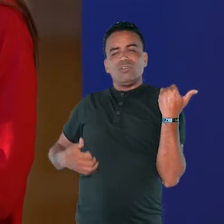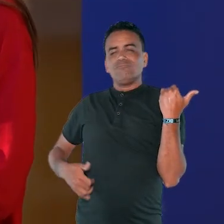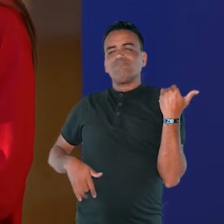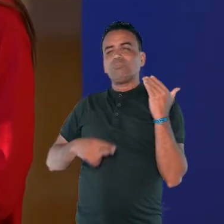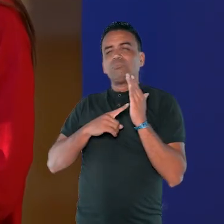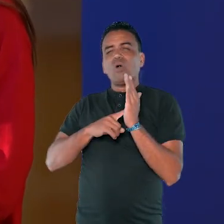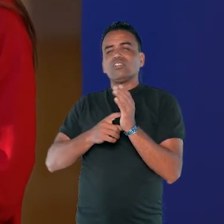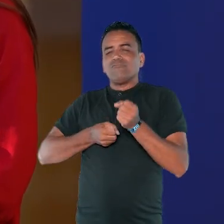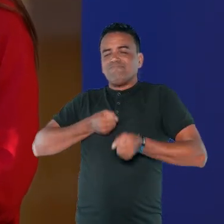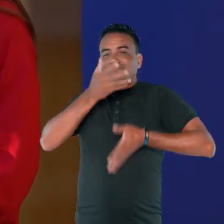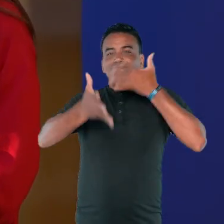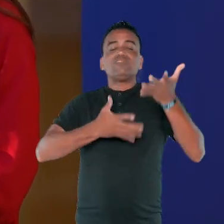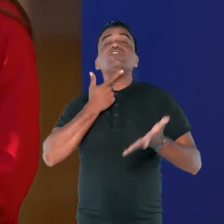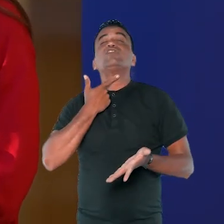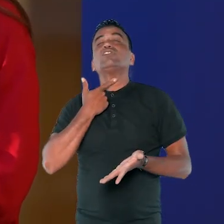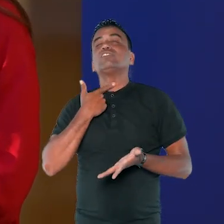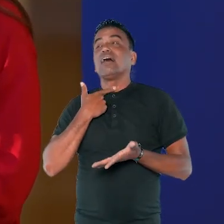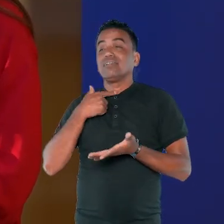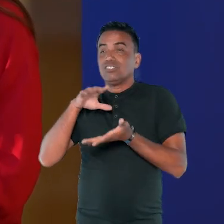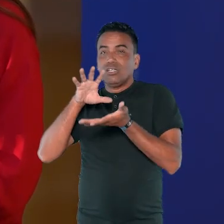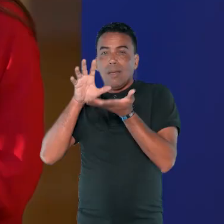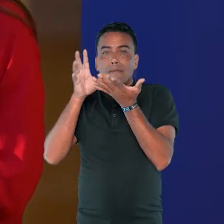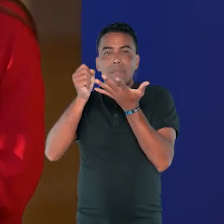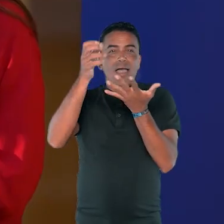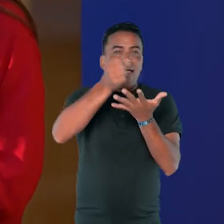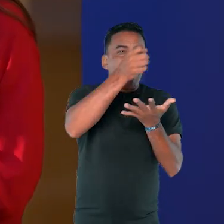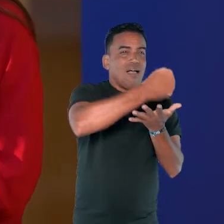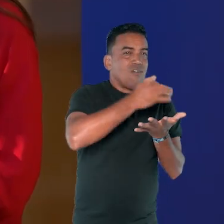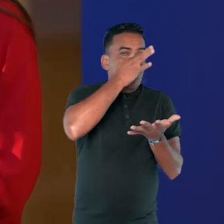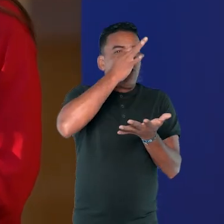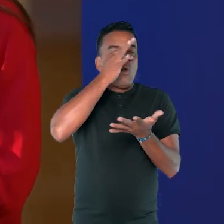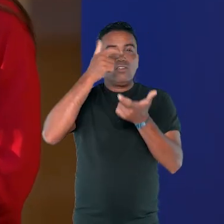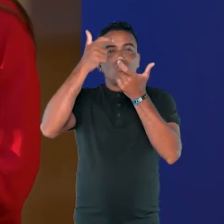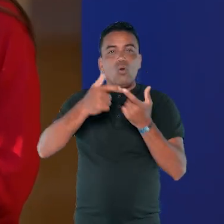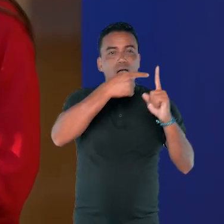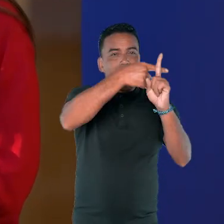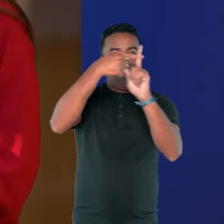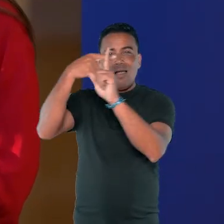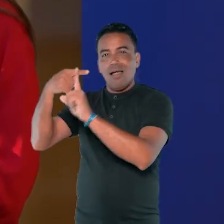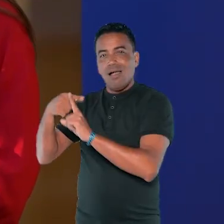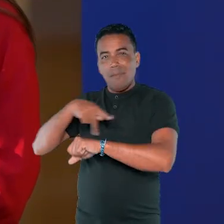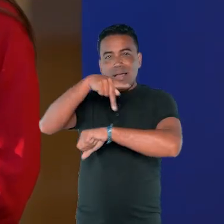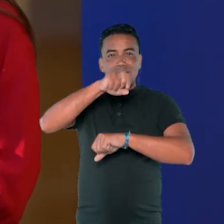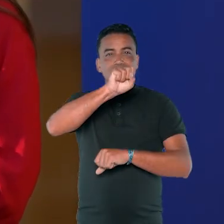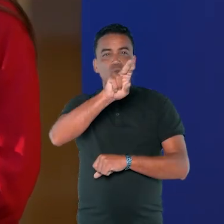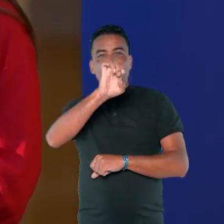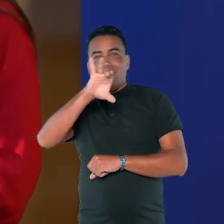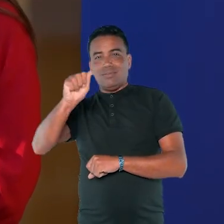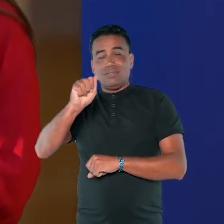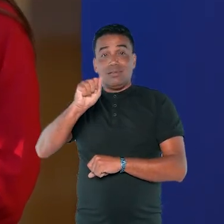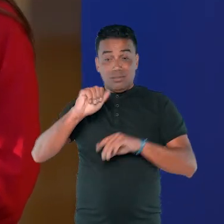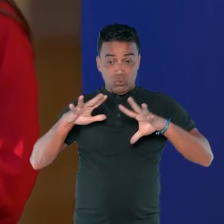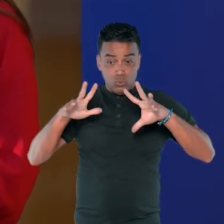a colher flores em suecos cemitérios. Talvez todo o país seja apenas